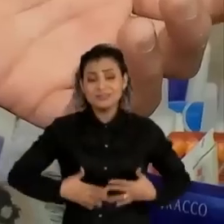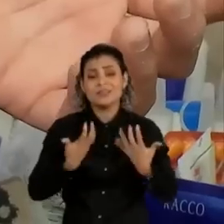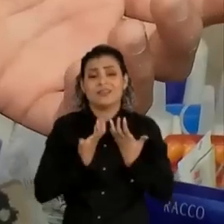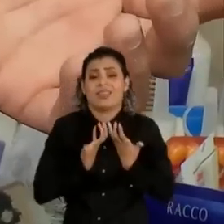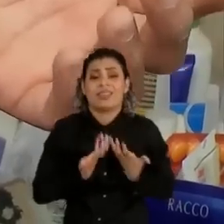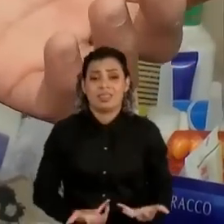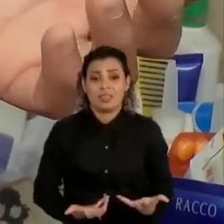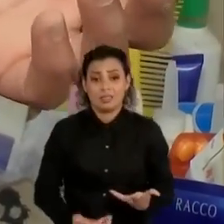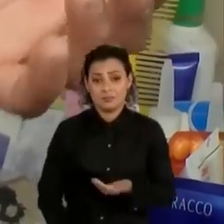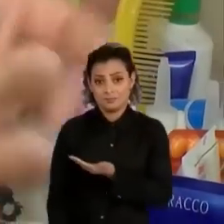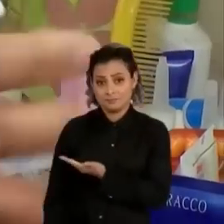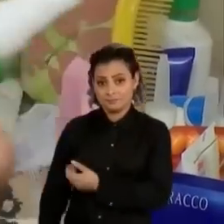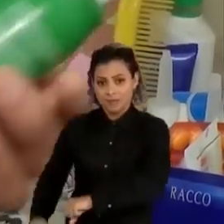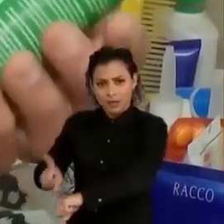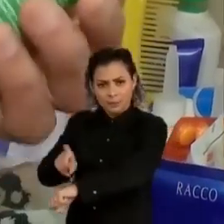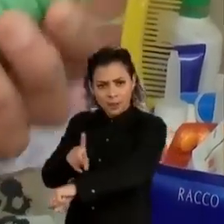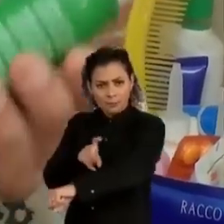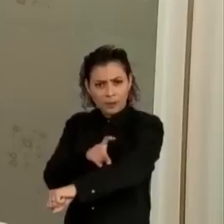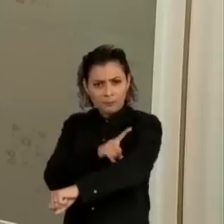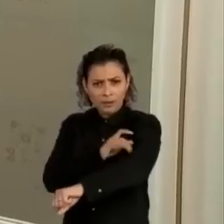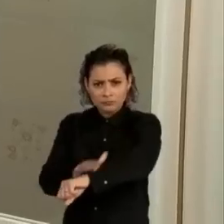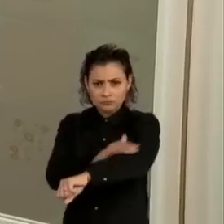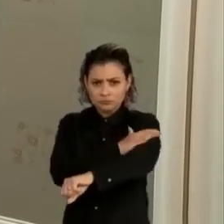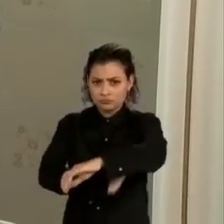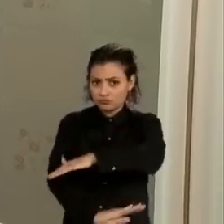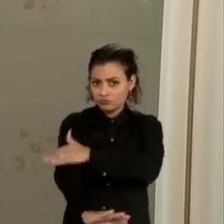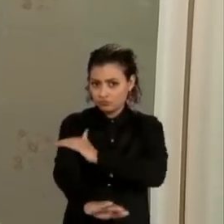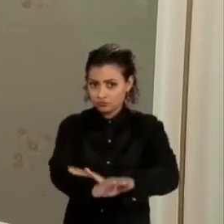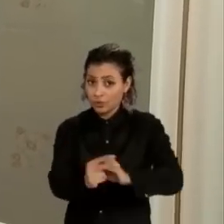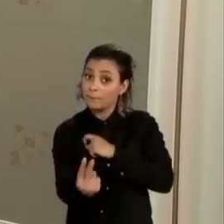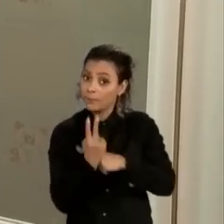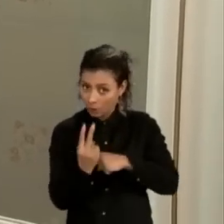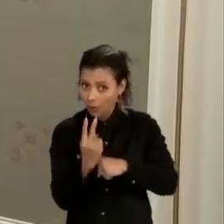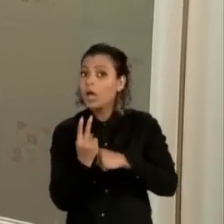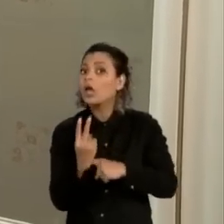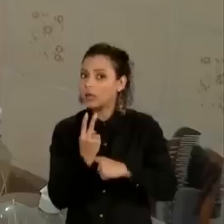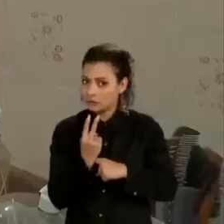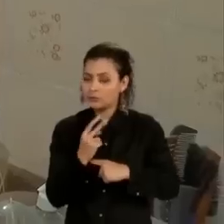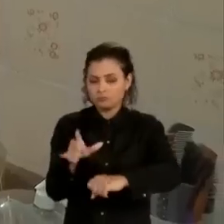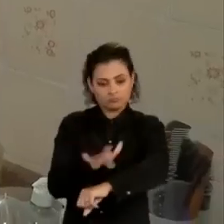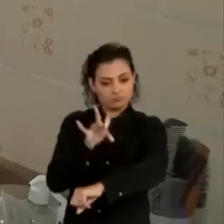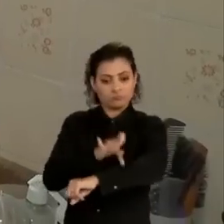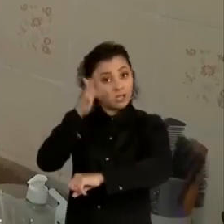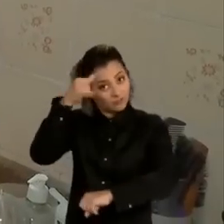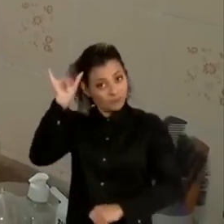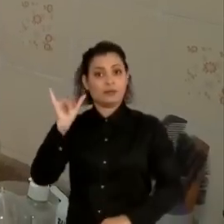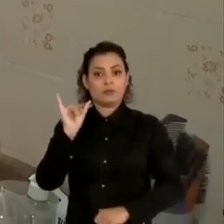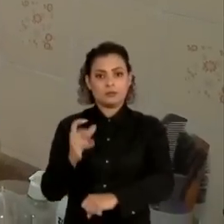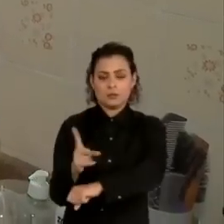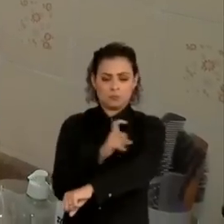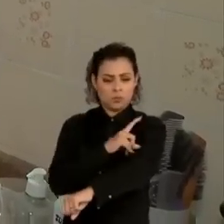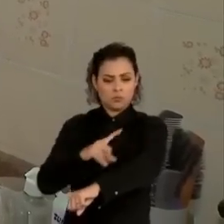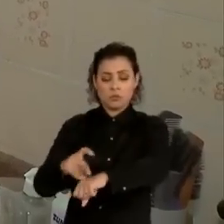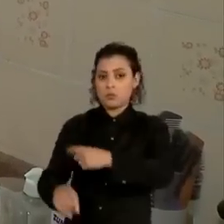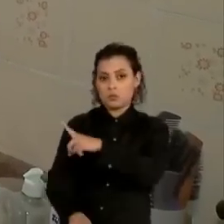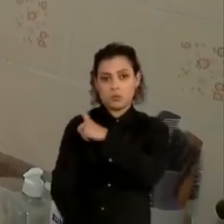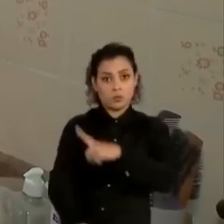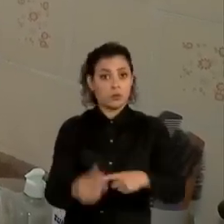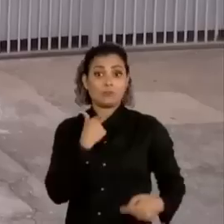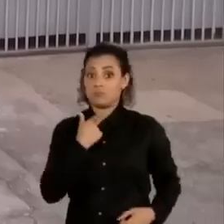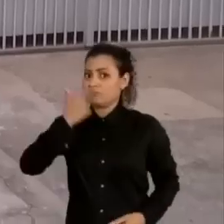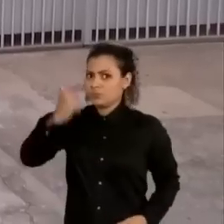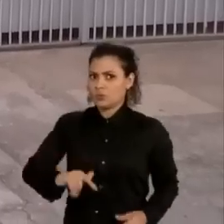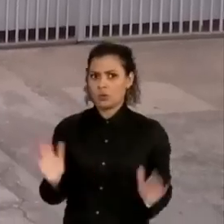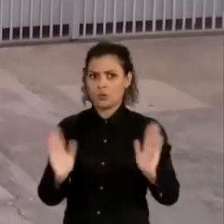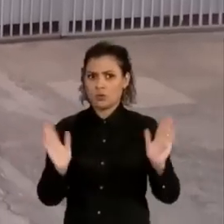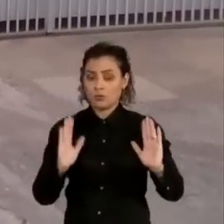cansaço. Agora, Ailton não se descuida. É repelente sempre. Agora eu não posso correr o risco de pegar outra dengue.